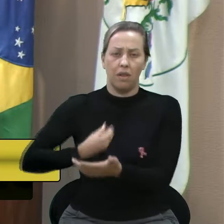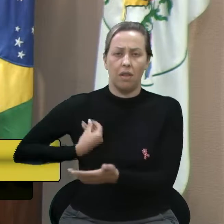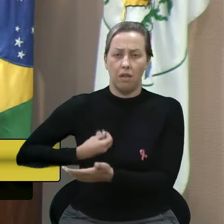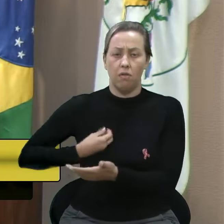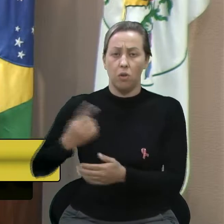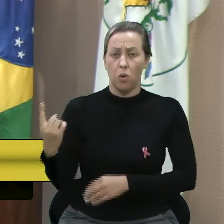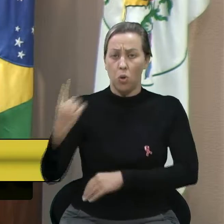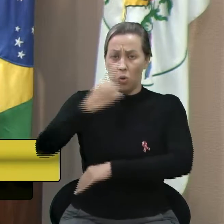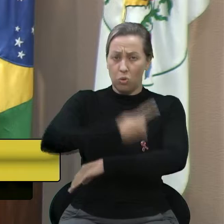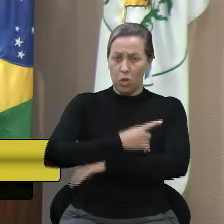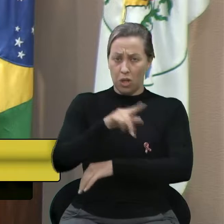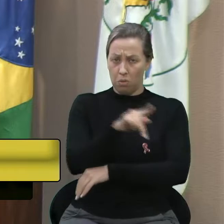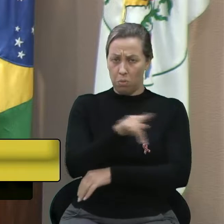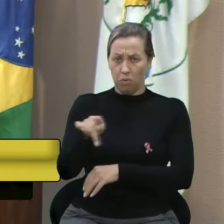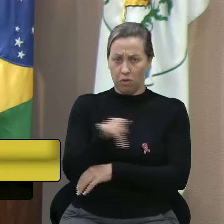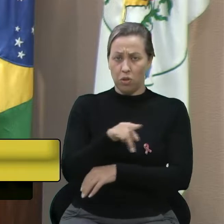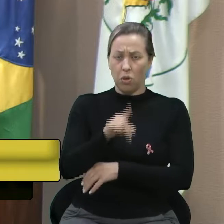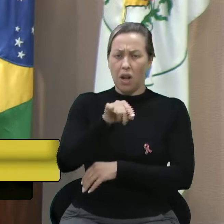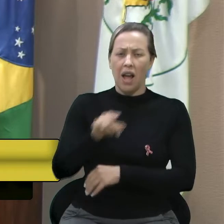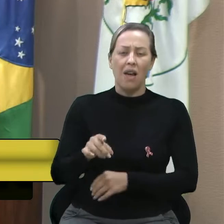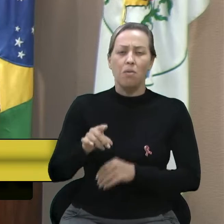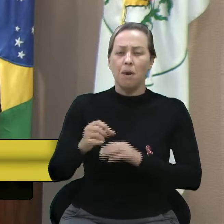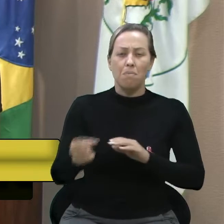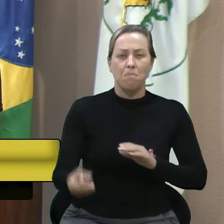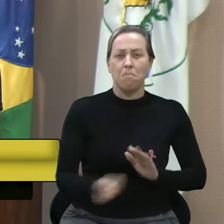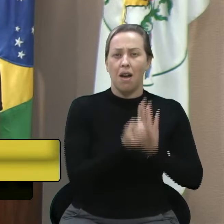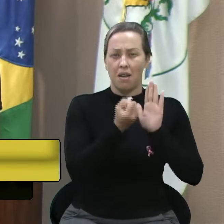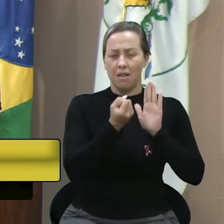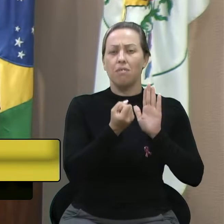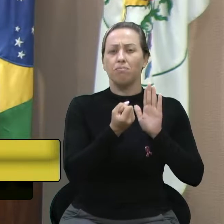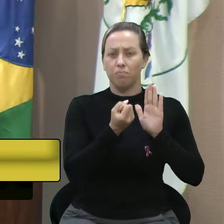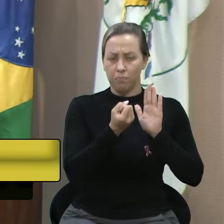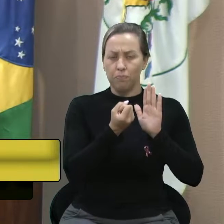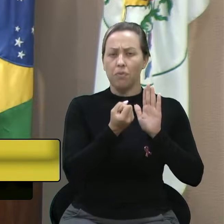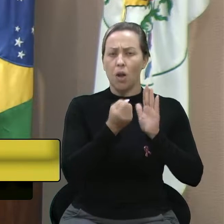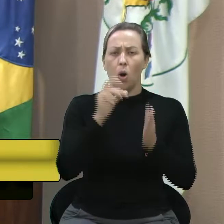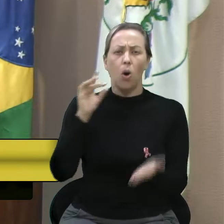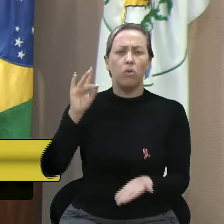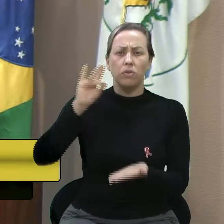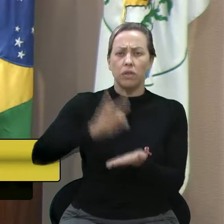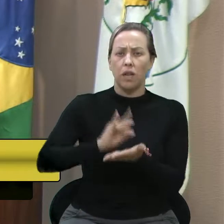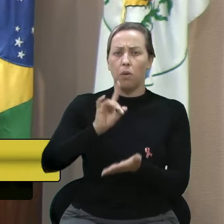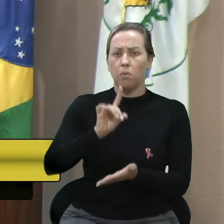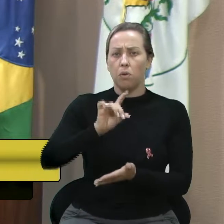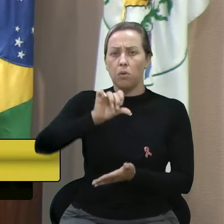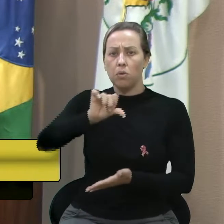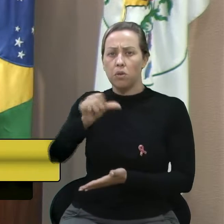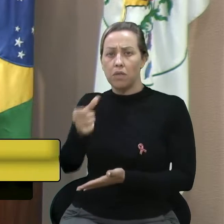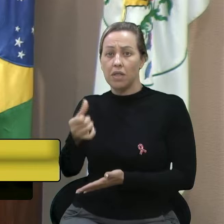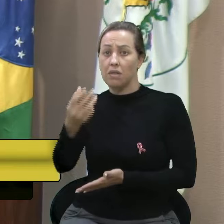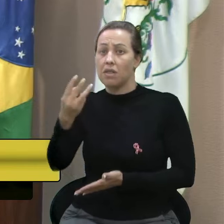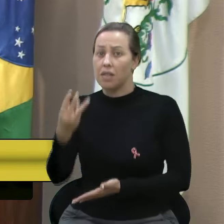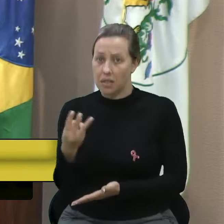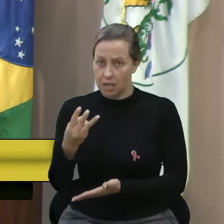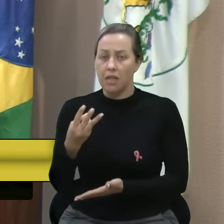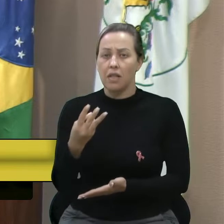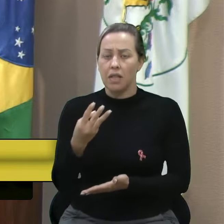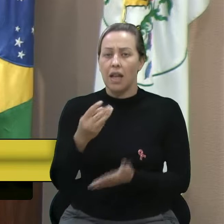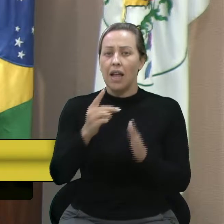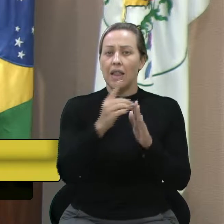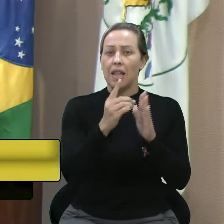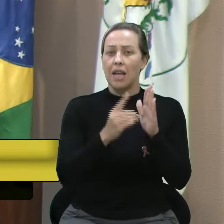dos Professores é uma data simbólica oficializada em 1963 por